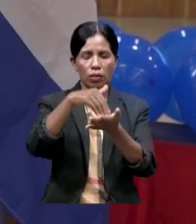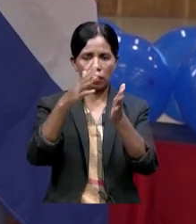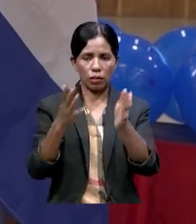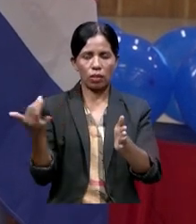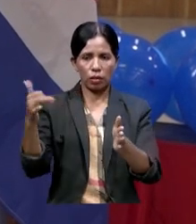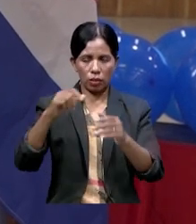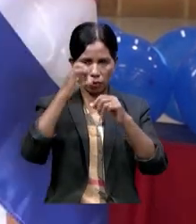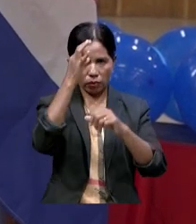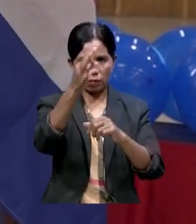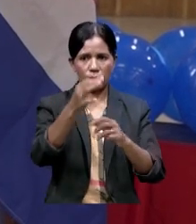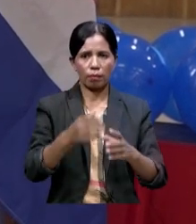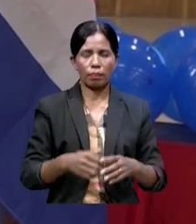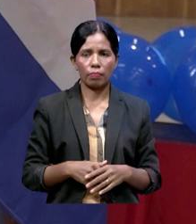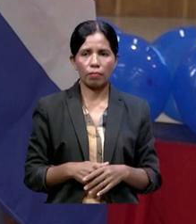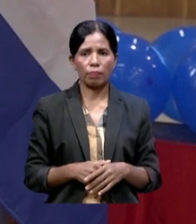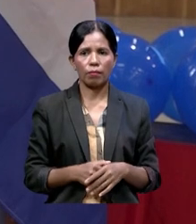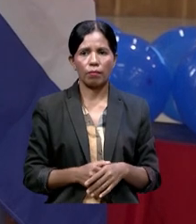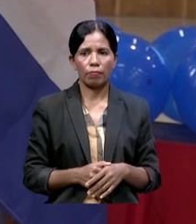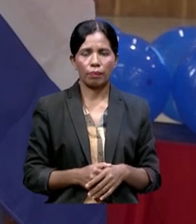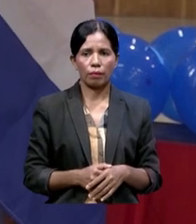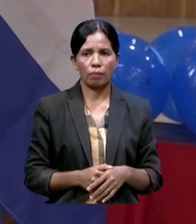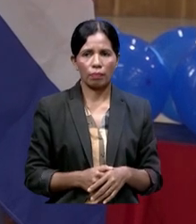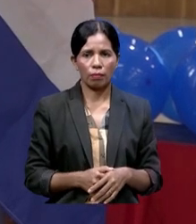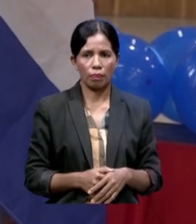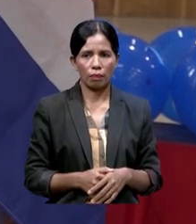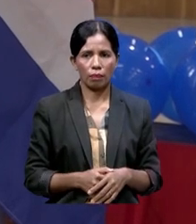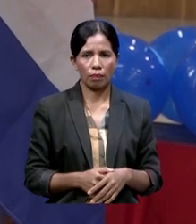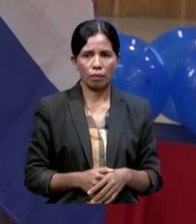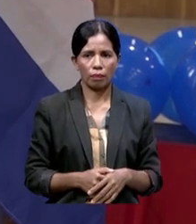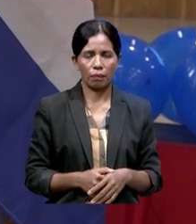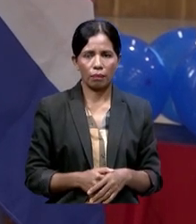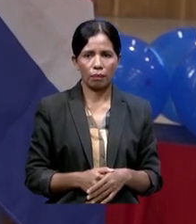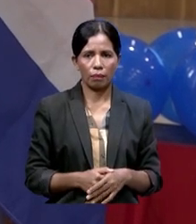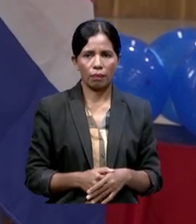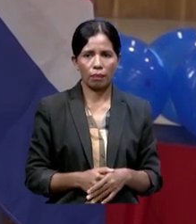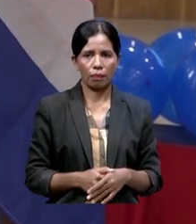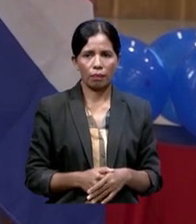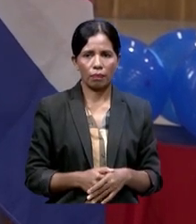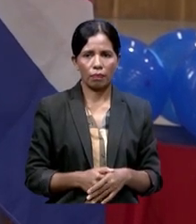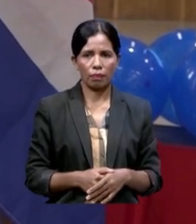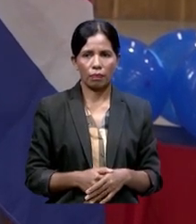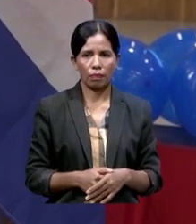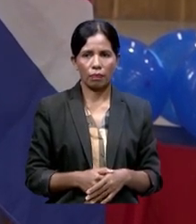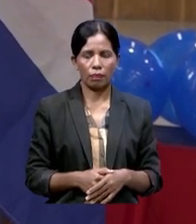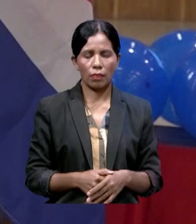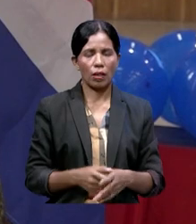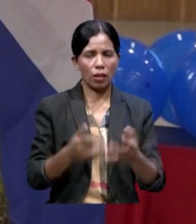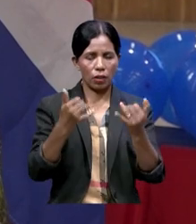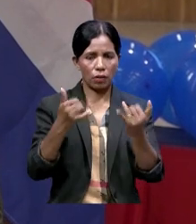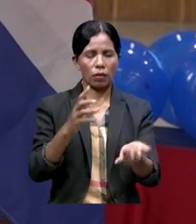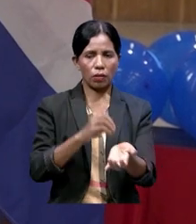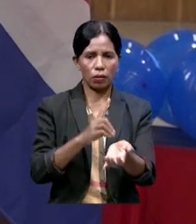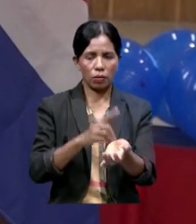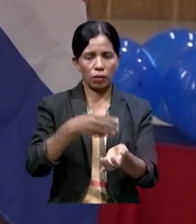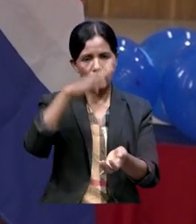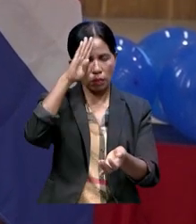ba oin dificultades para poder brindar mejor asistencia sanitaria. Oras ne dadang médico cubano nebe